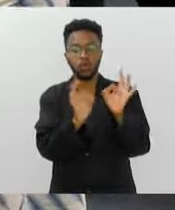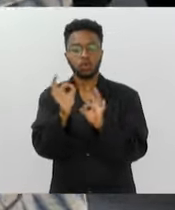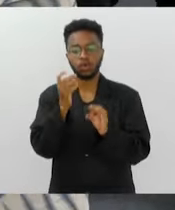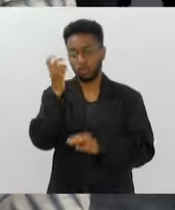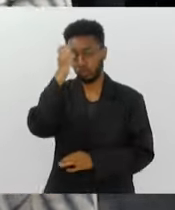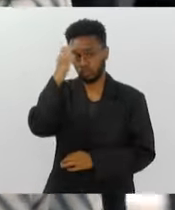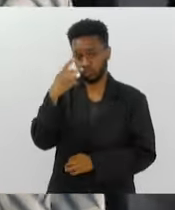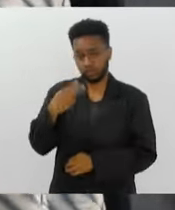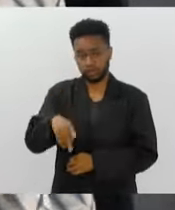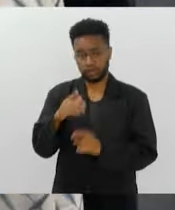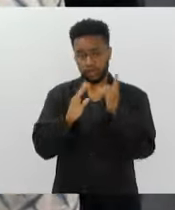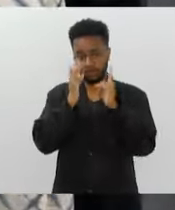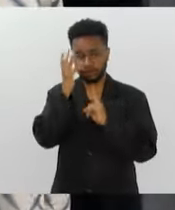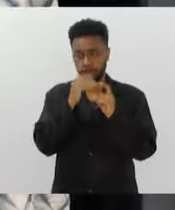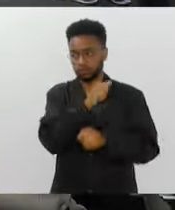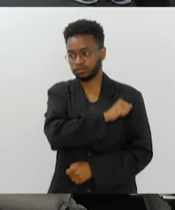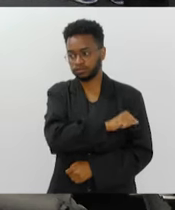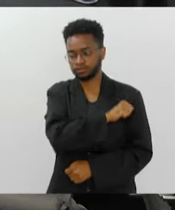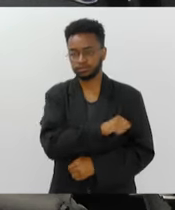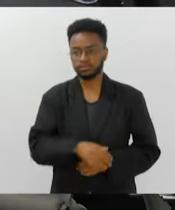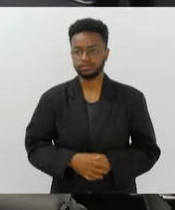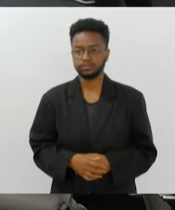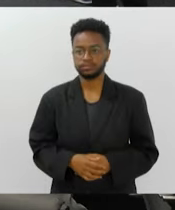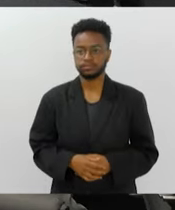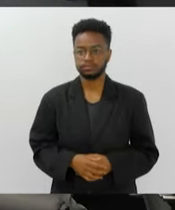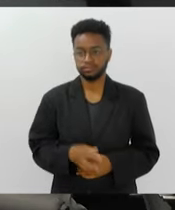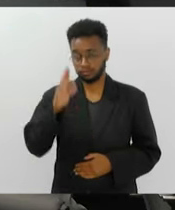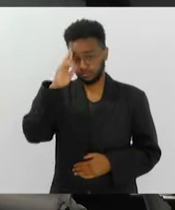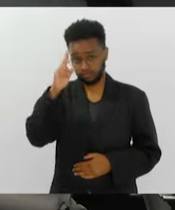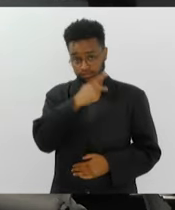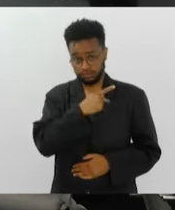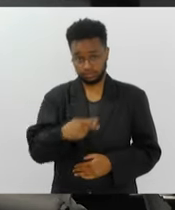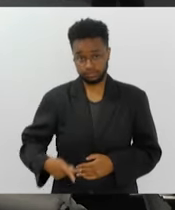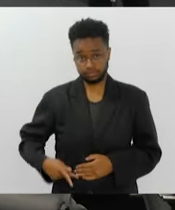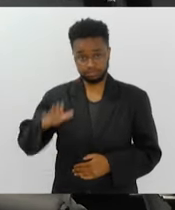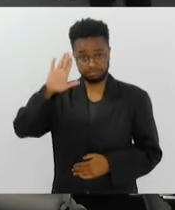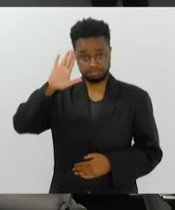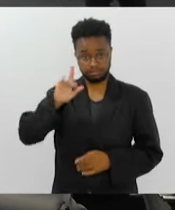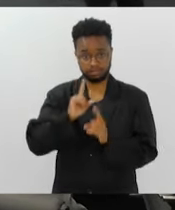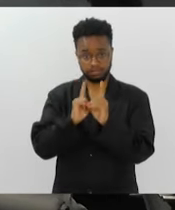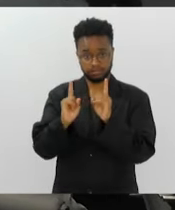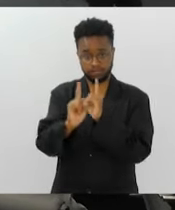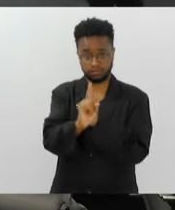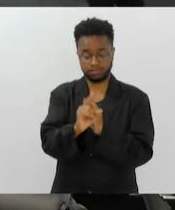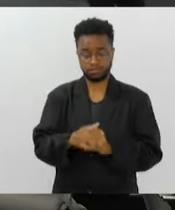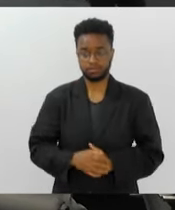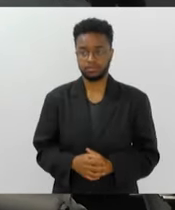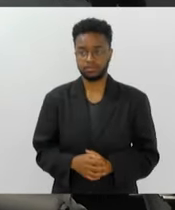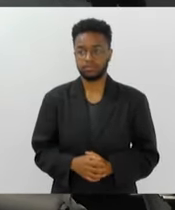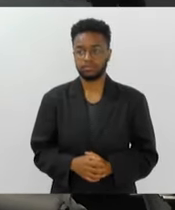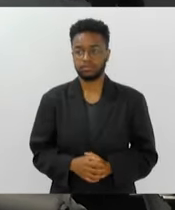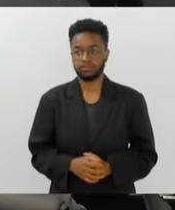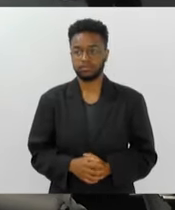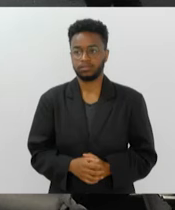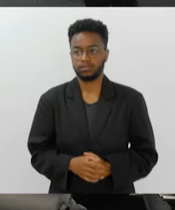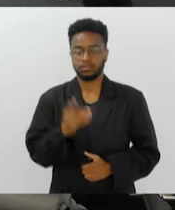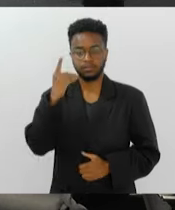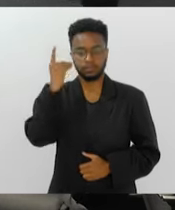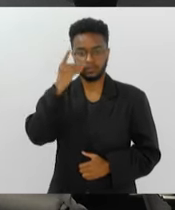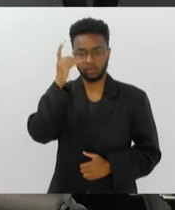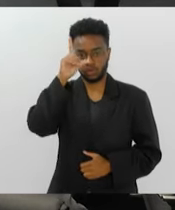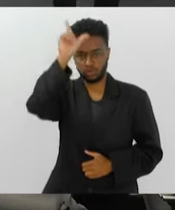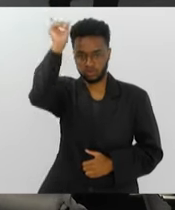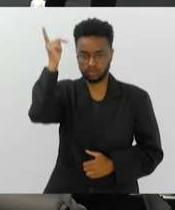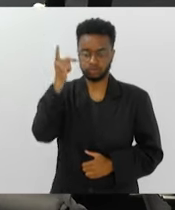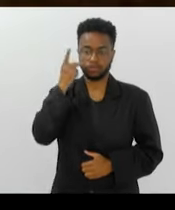cultura do Carnaval carioca senhor presidente pela ordem Deputado Luiz Paulo por